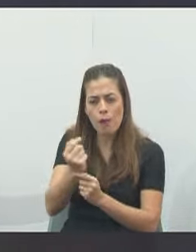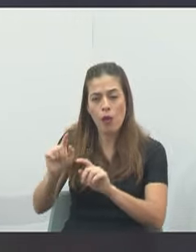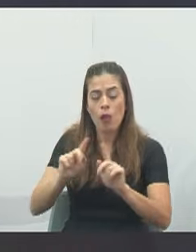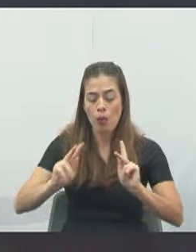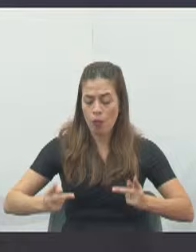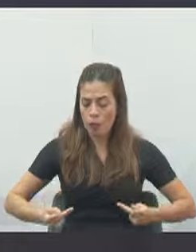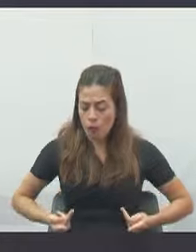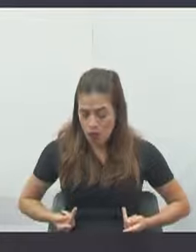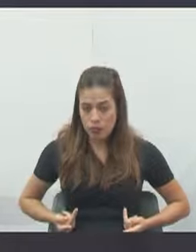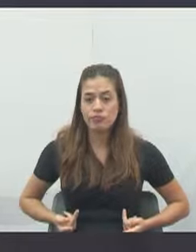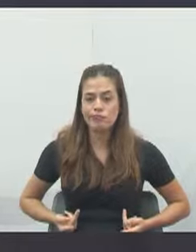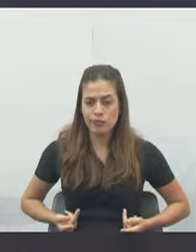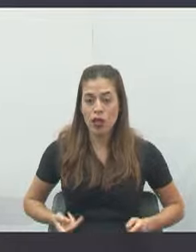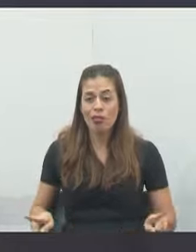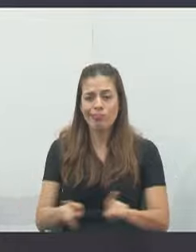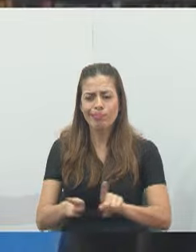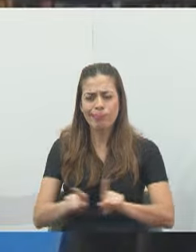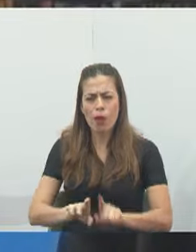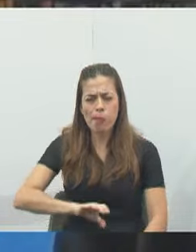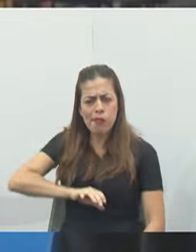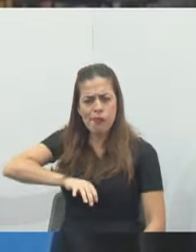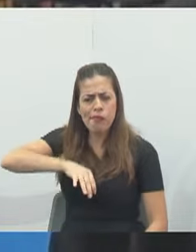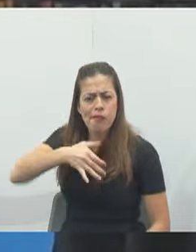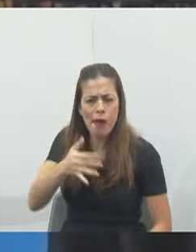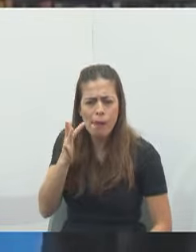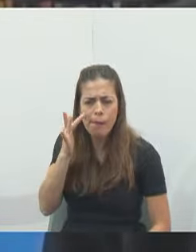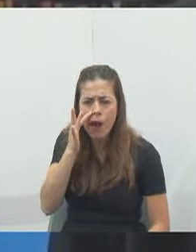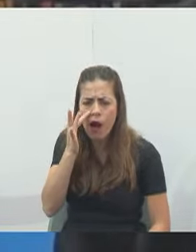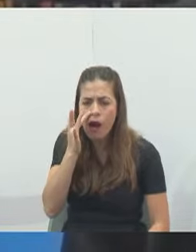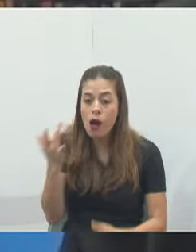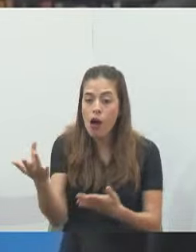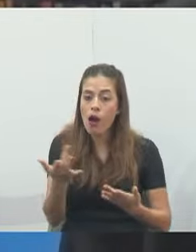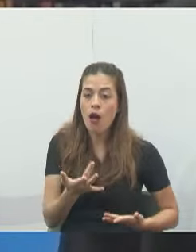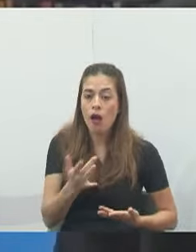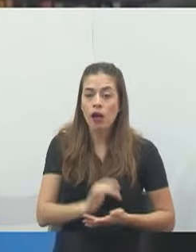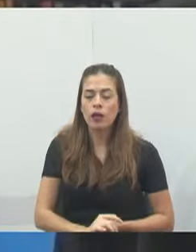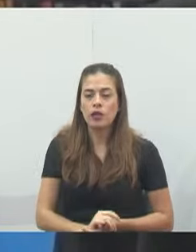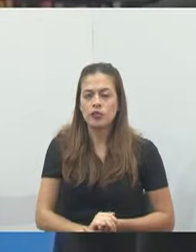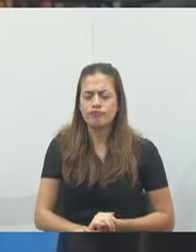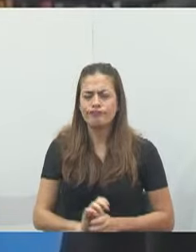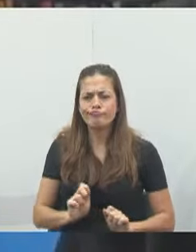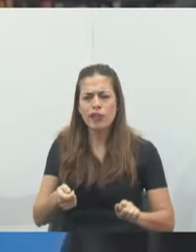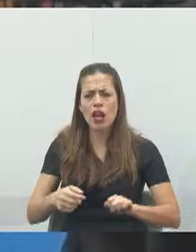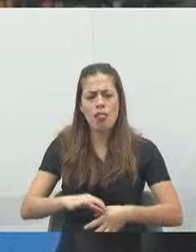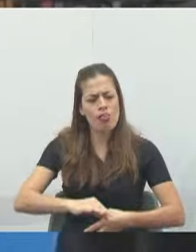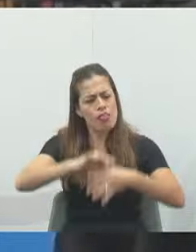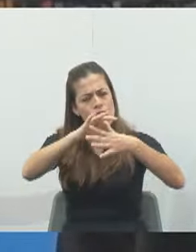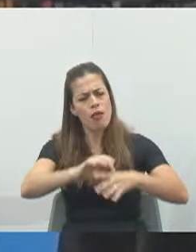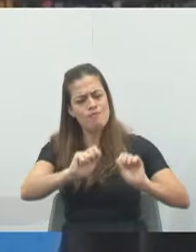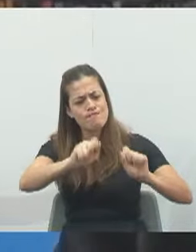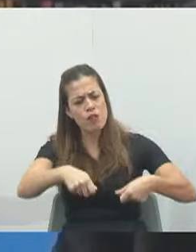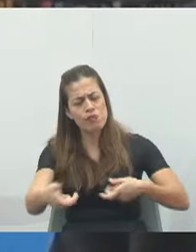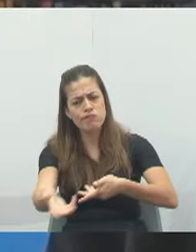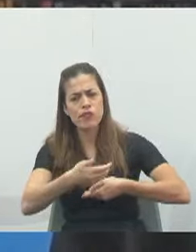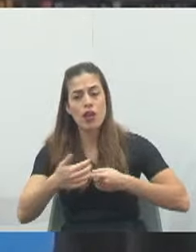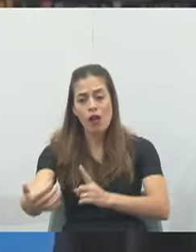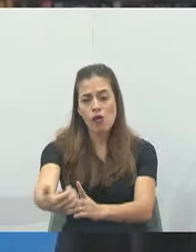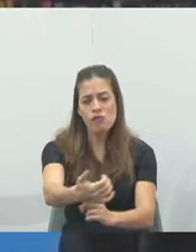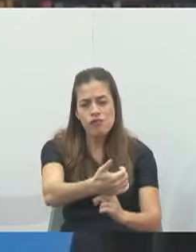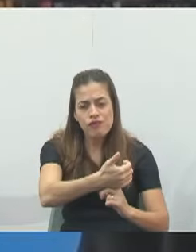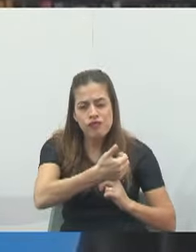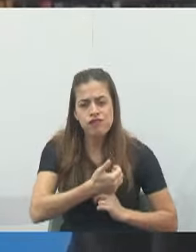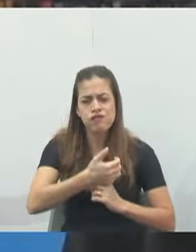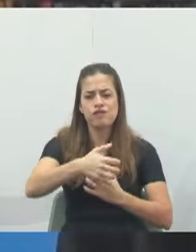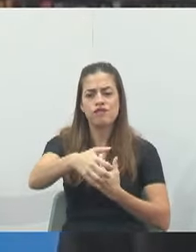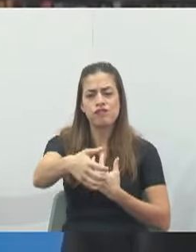humanístico, além de uma coragem admirável. Ele não apenas liderava com muita competência, mas também acolhia todos com muita